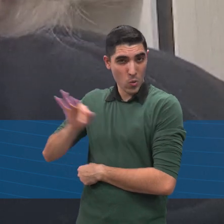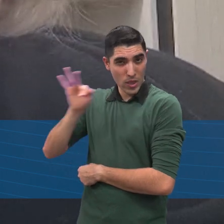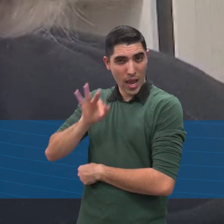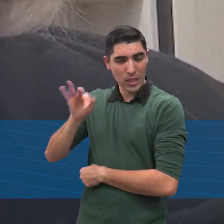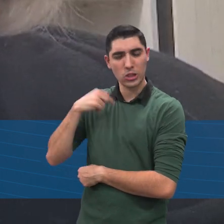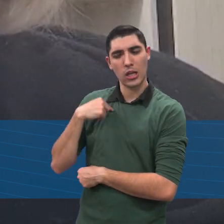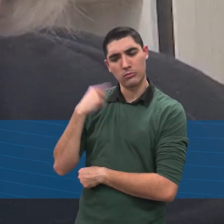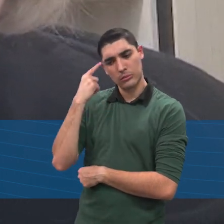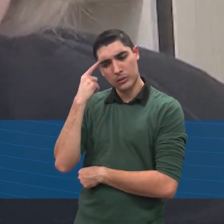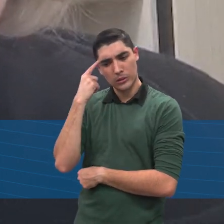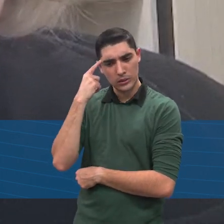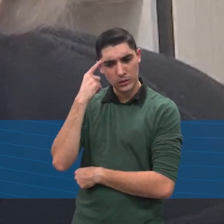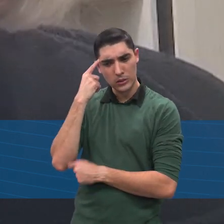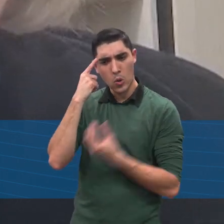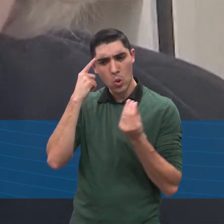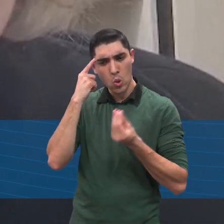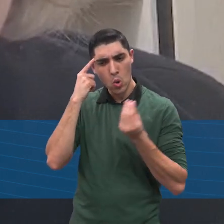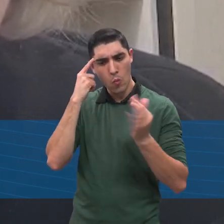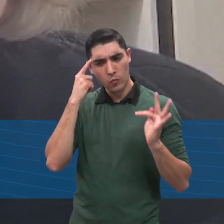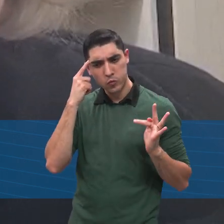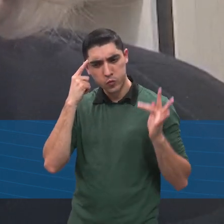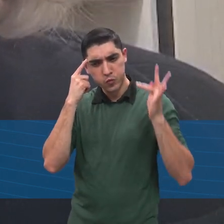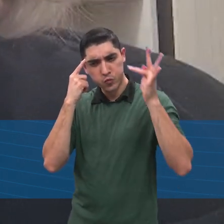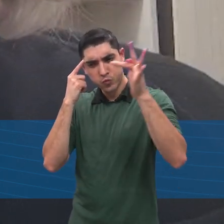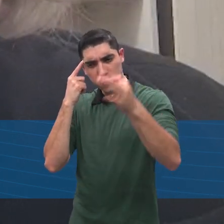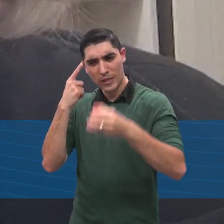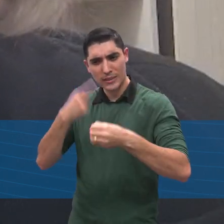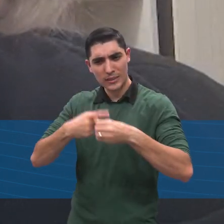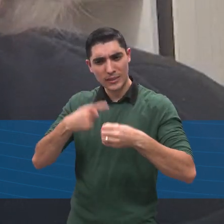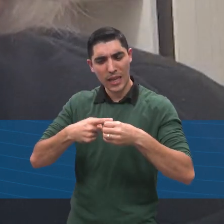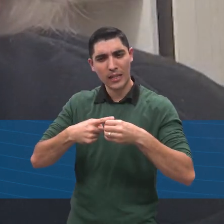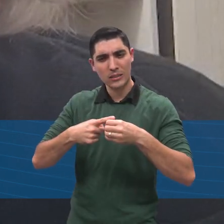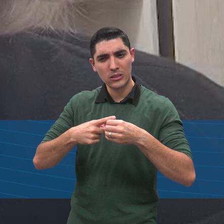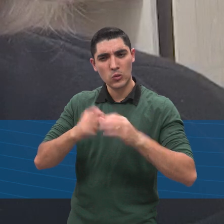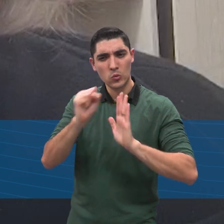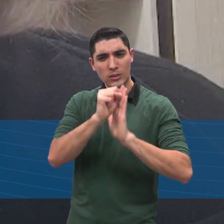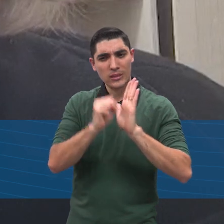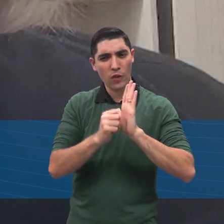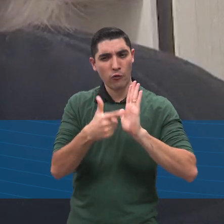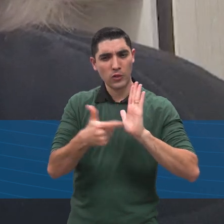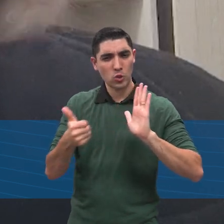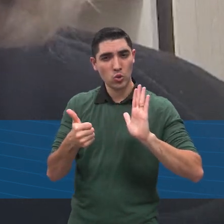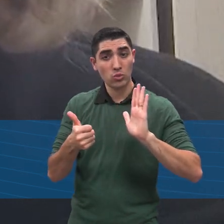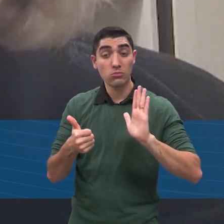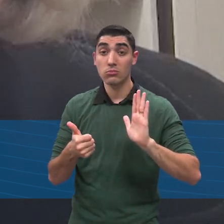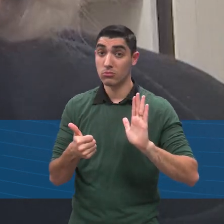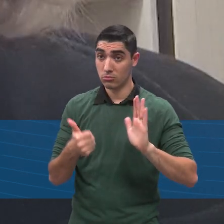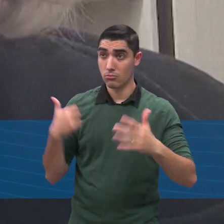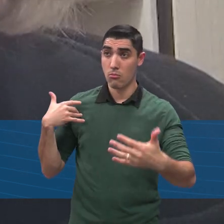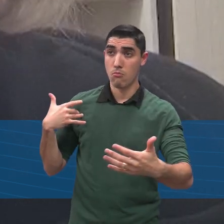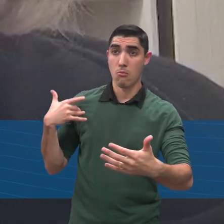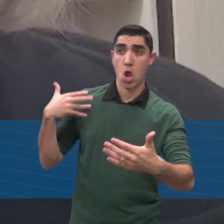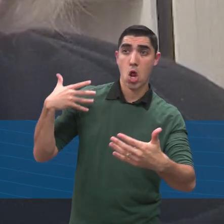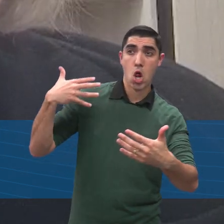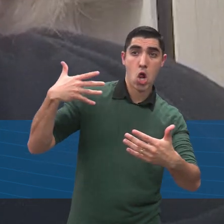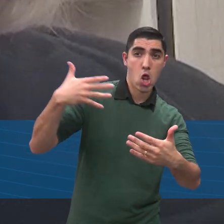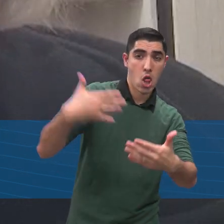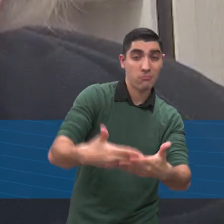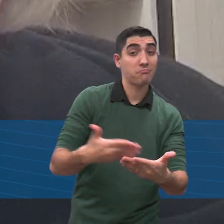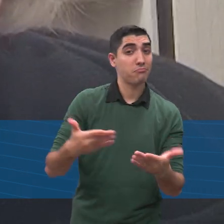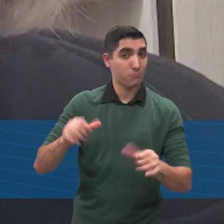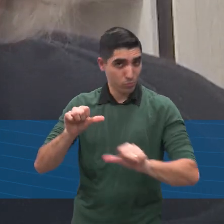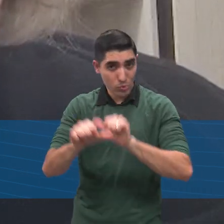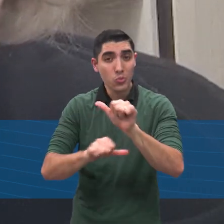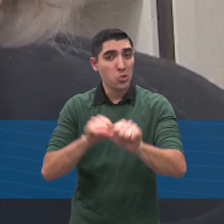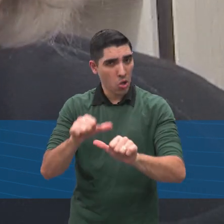e pensava o que serão as cidades no século XXI. Né? Mudou muito, obviamente,